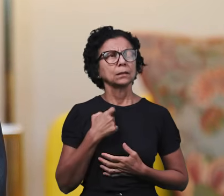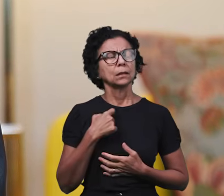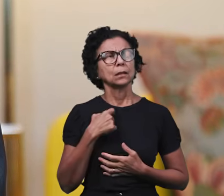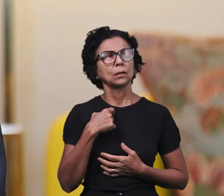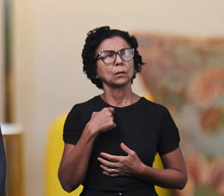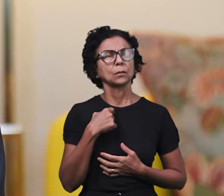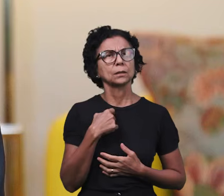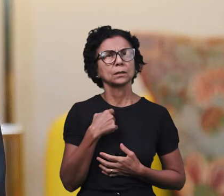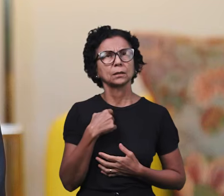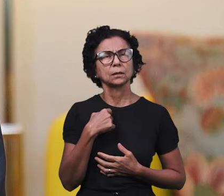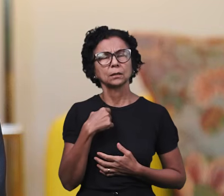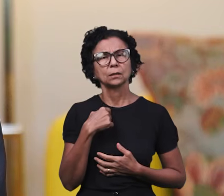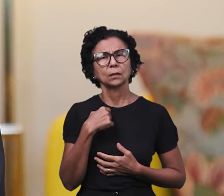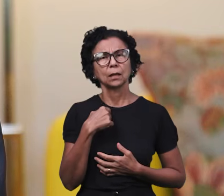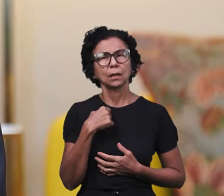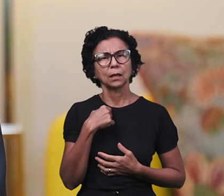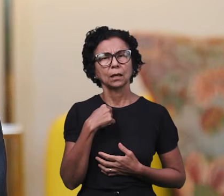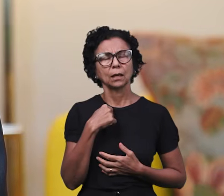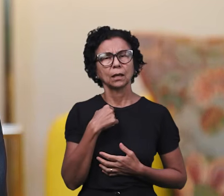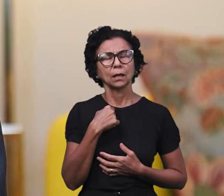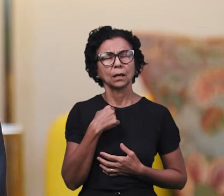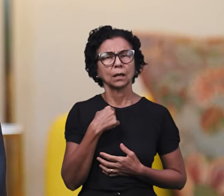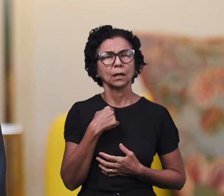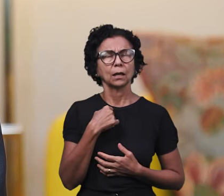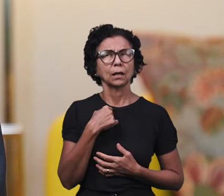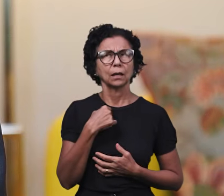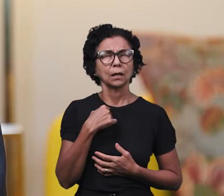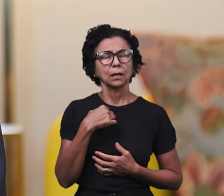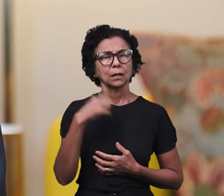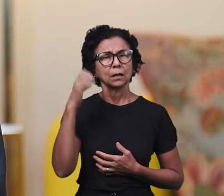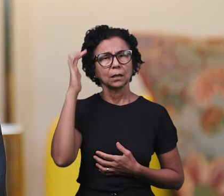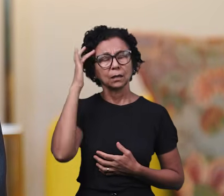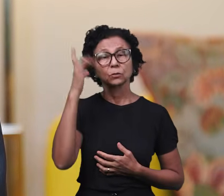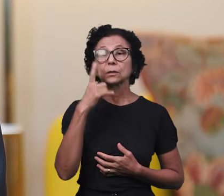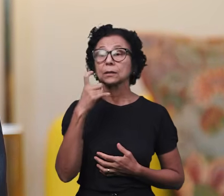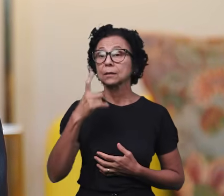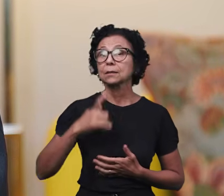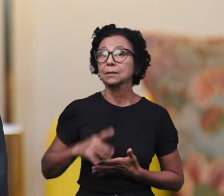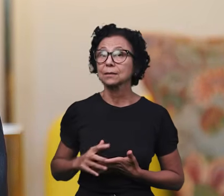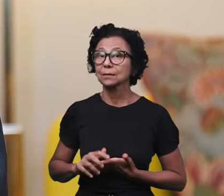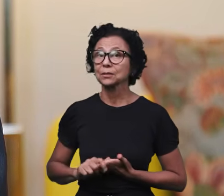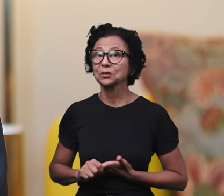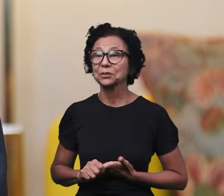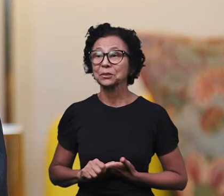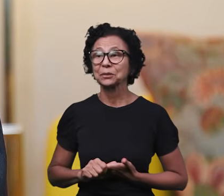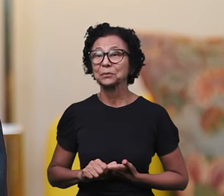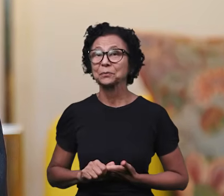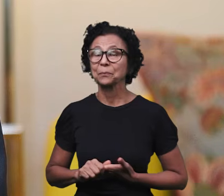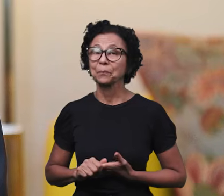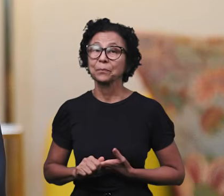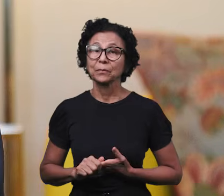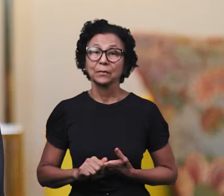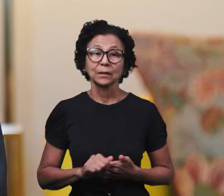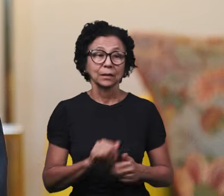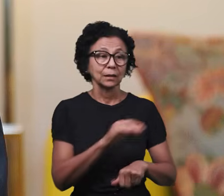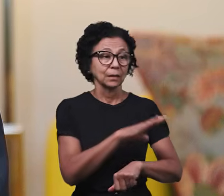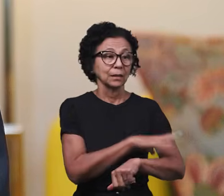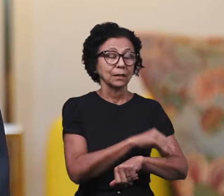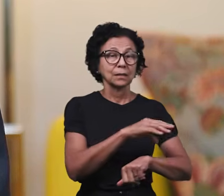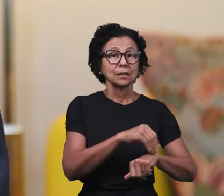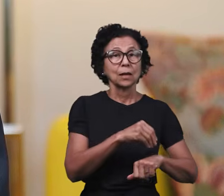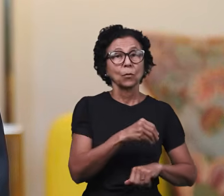o que me chama a atenção é nesse pedido aqui que Esaú fez, né? Ele pede